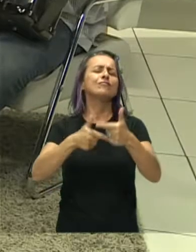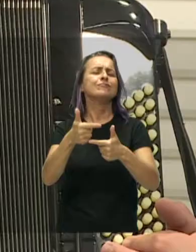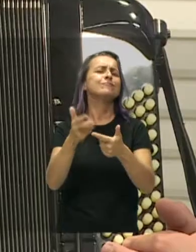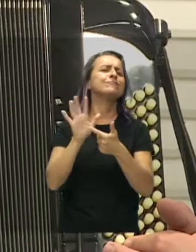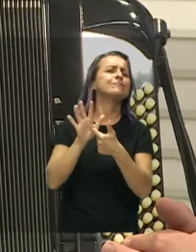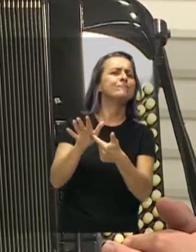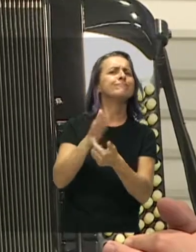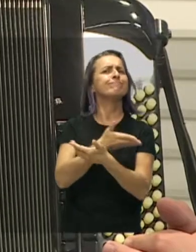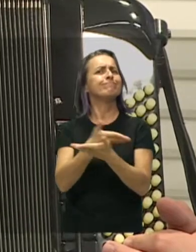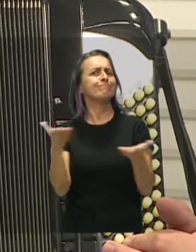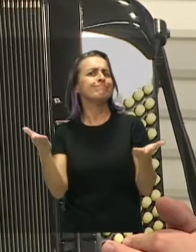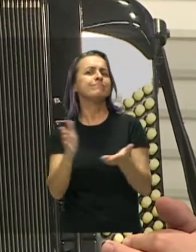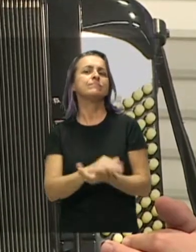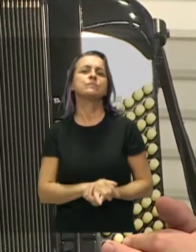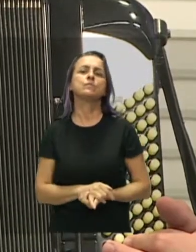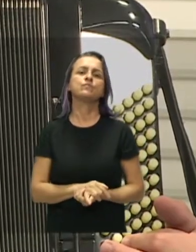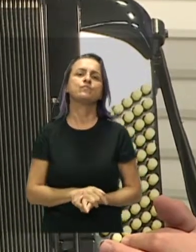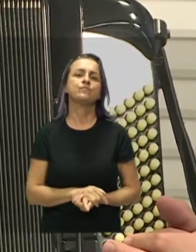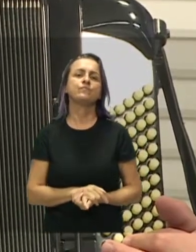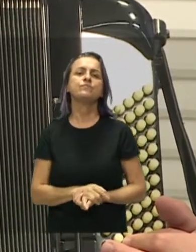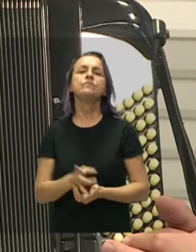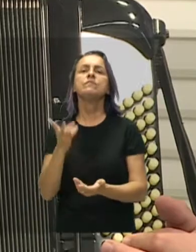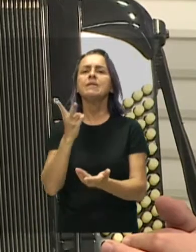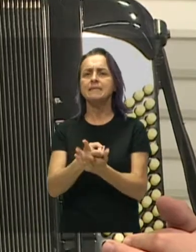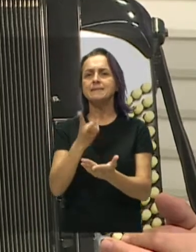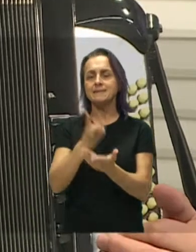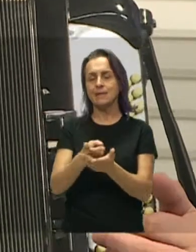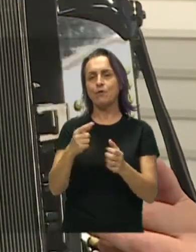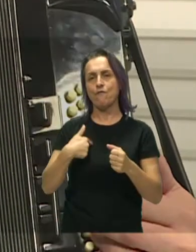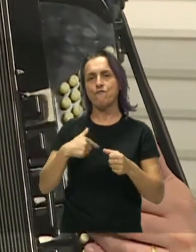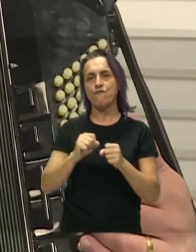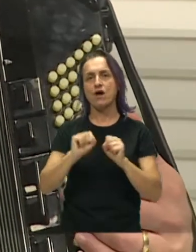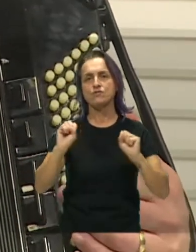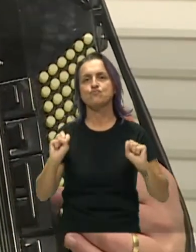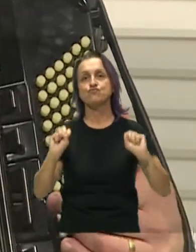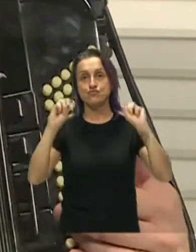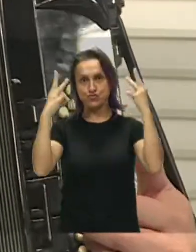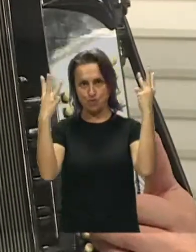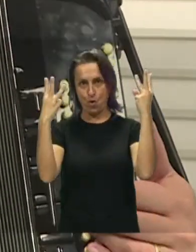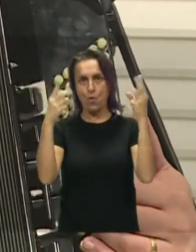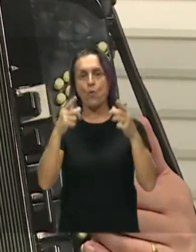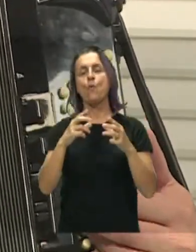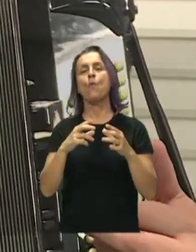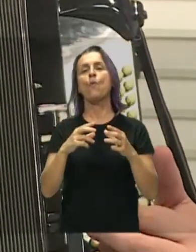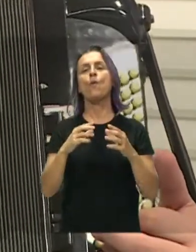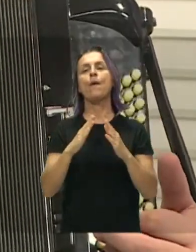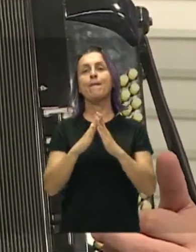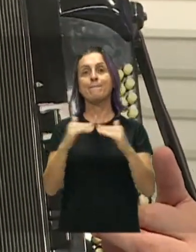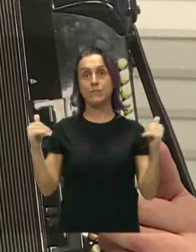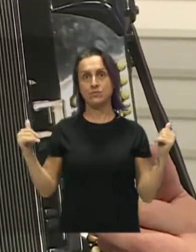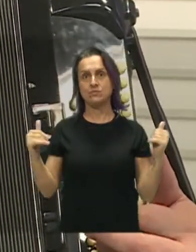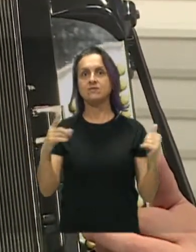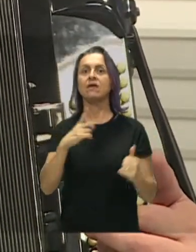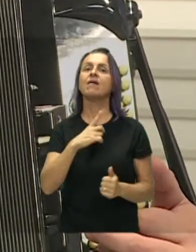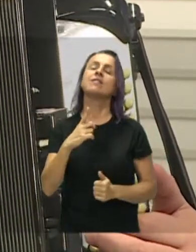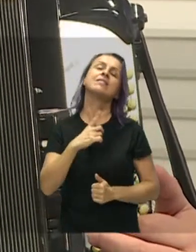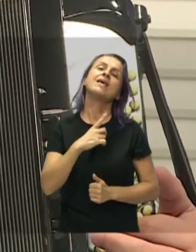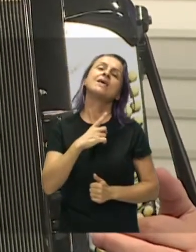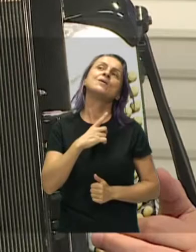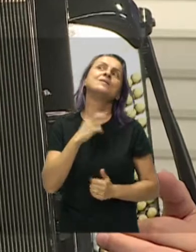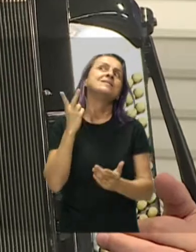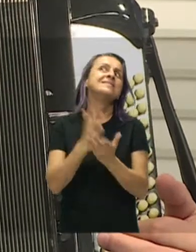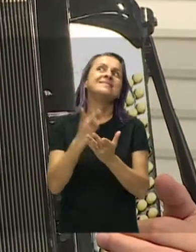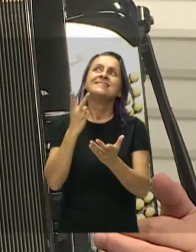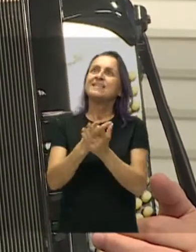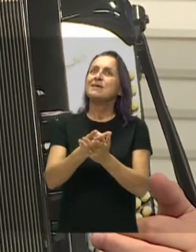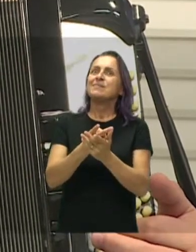Olha, sempre que eu faço show em Brusque, eu tenho a melhor receptividade possível, né? A gente fez um show, a